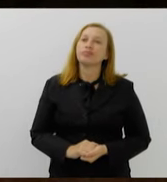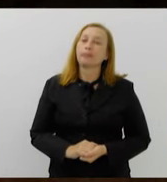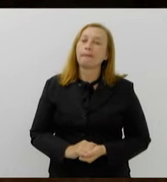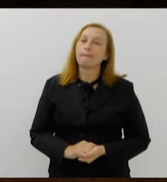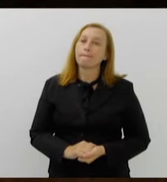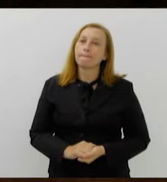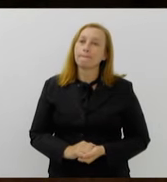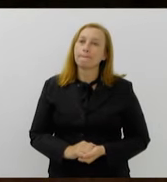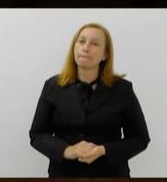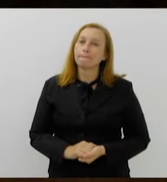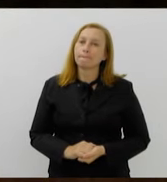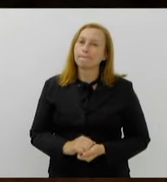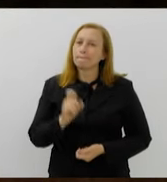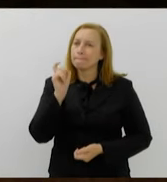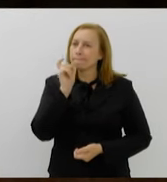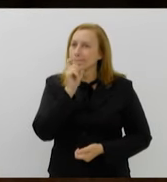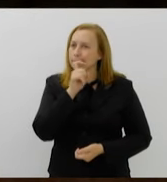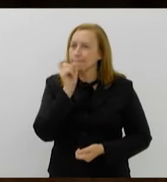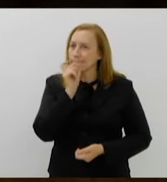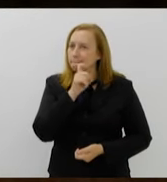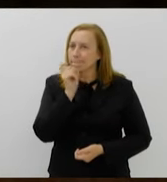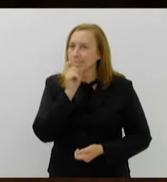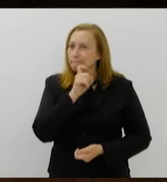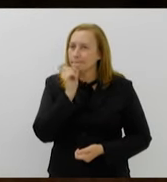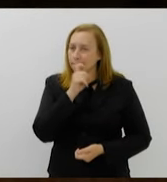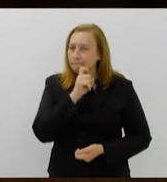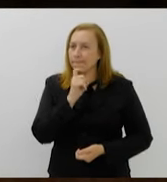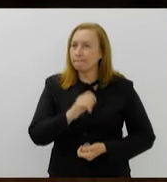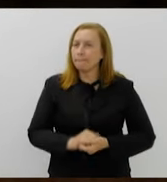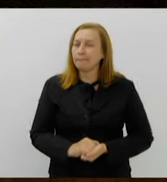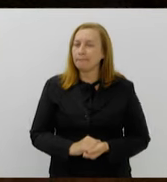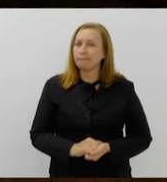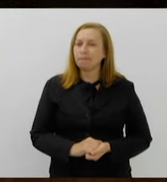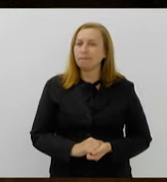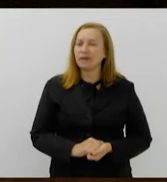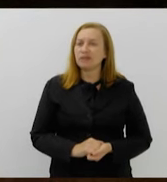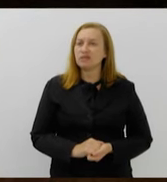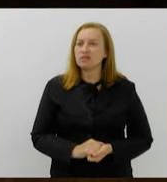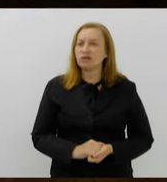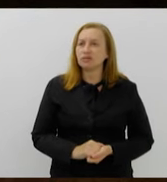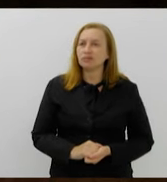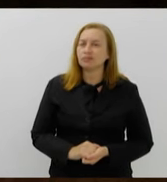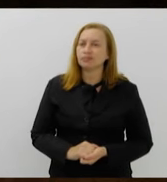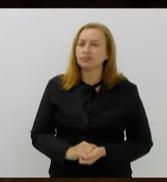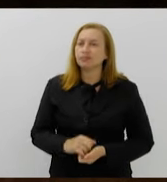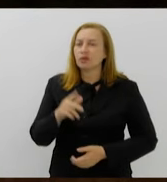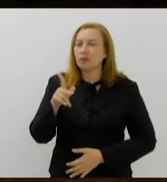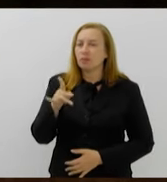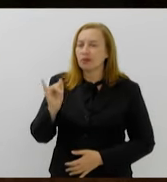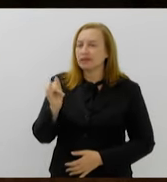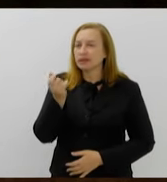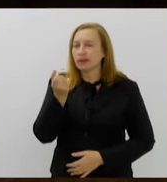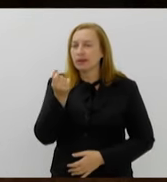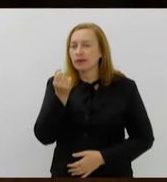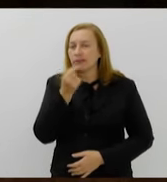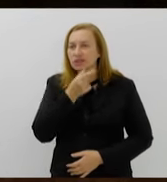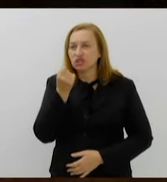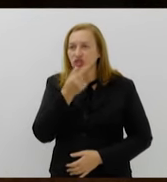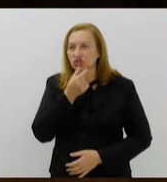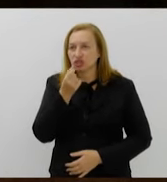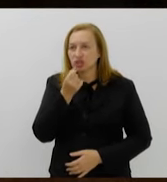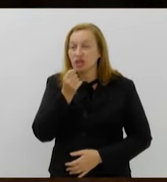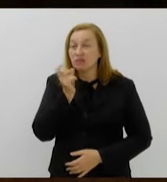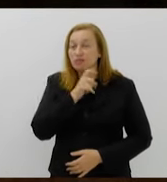de mentir como sempre faz ele que é o pai da mentira disse que